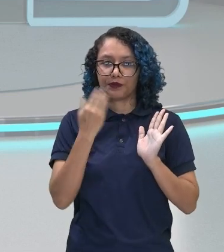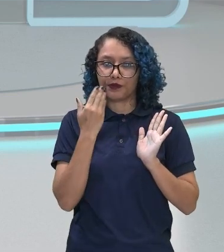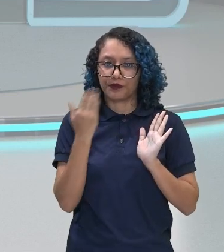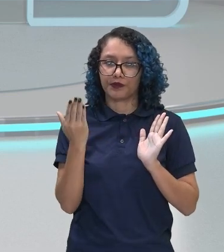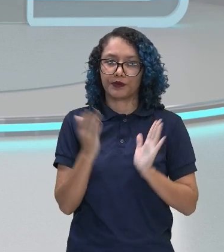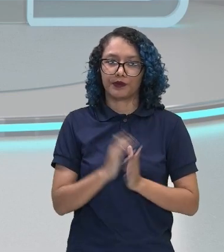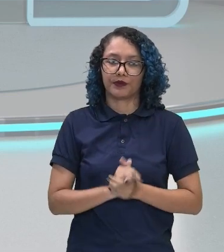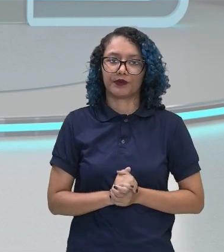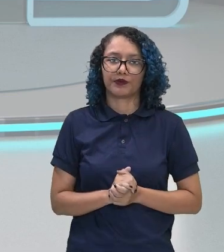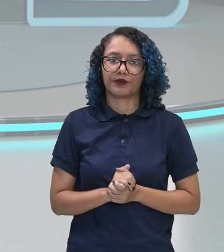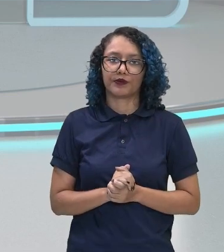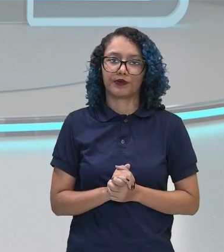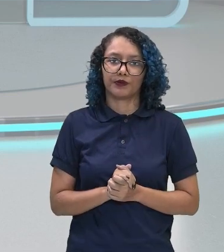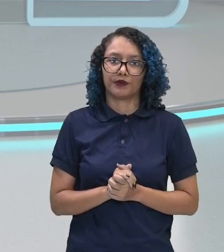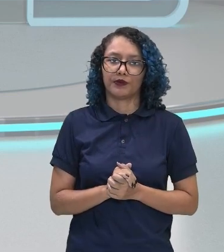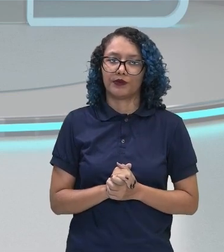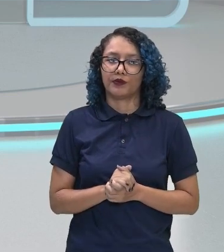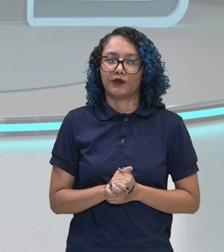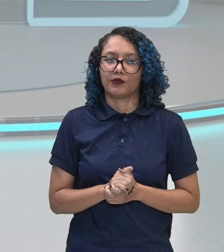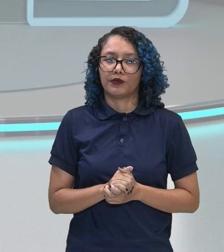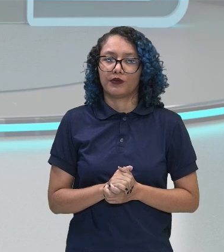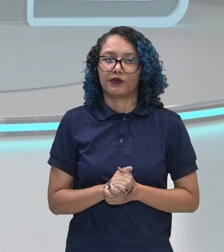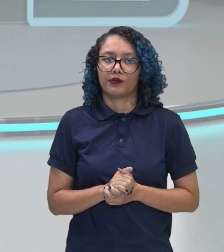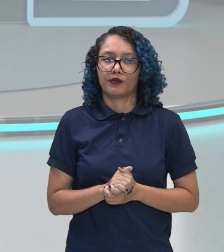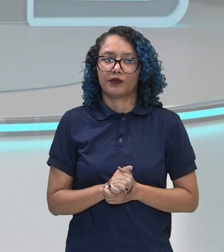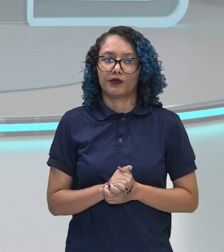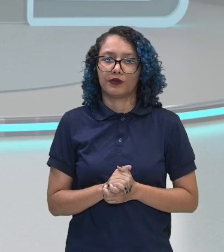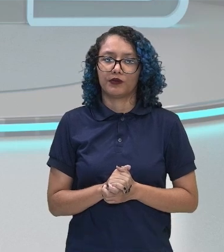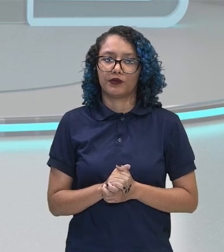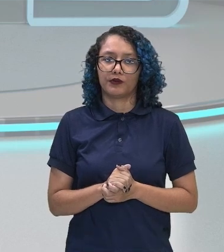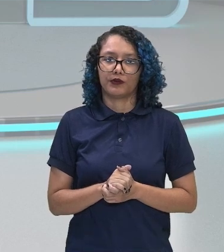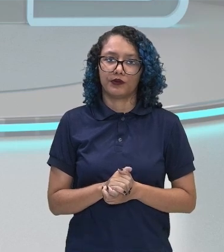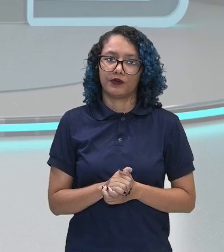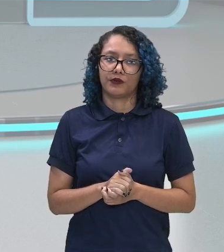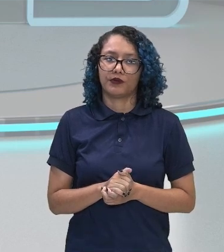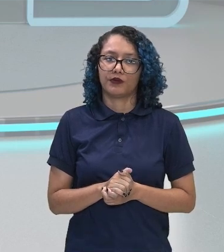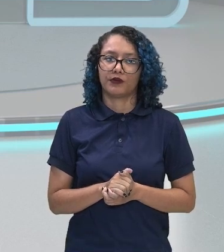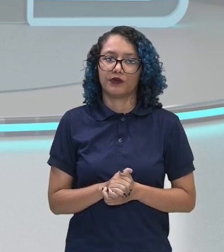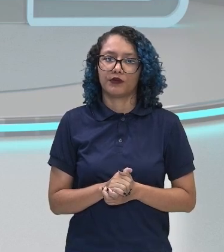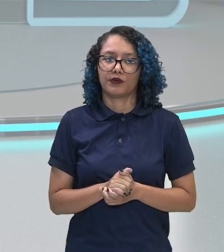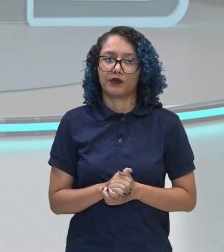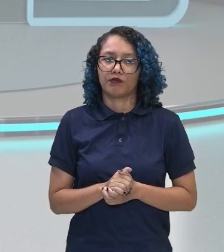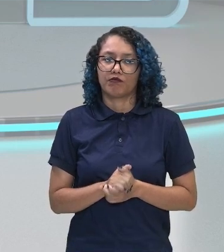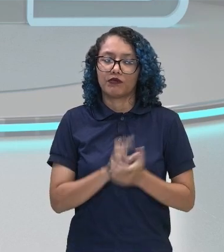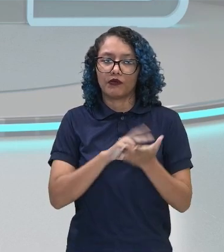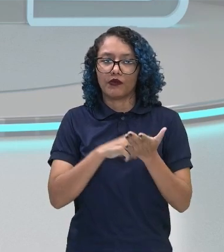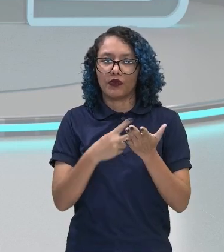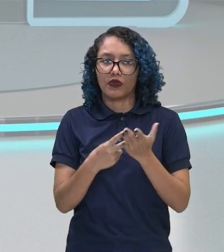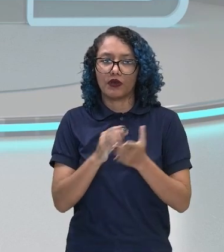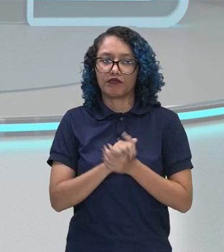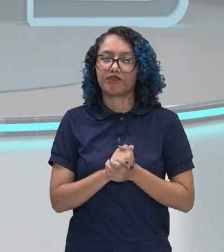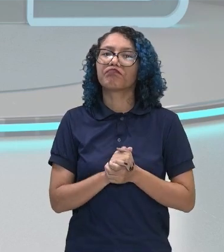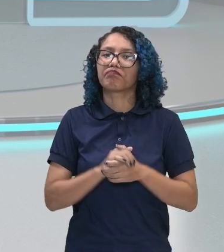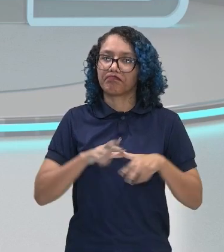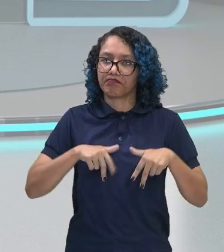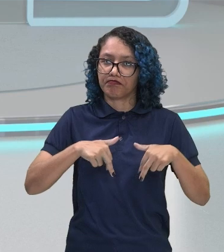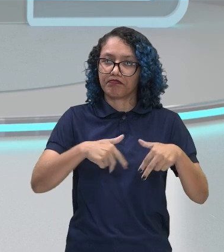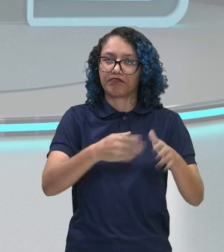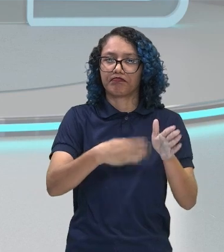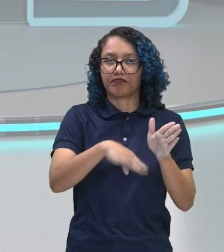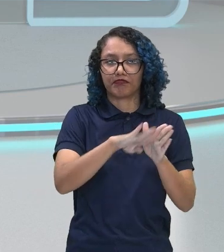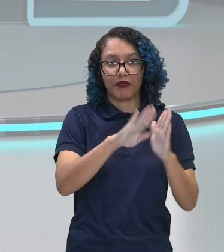school just in time for the first bell. Eles alcançaram, né, chegaram na